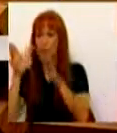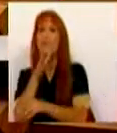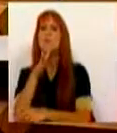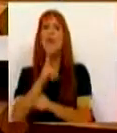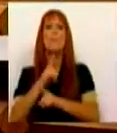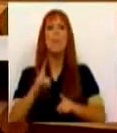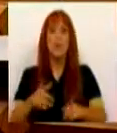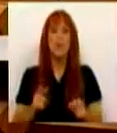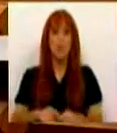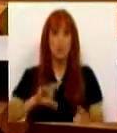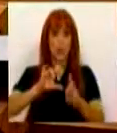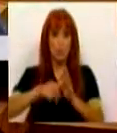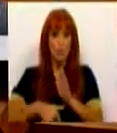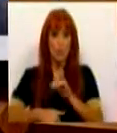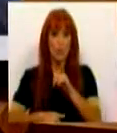porquê.